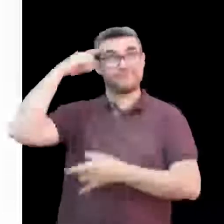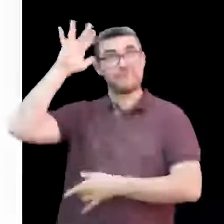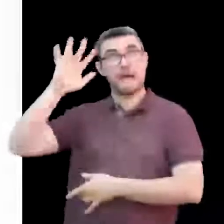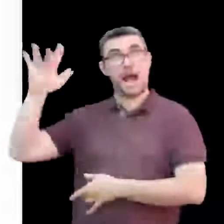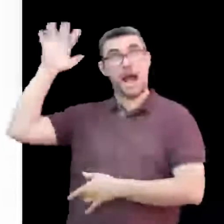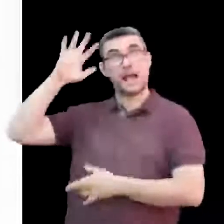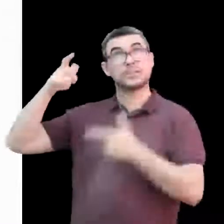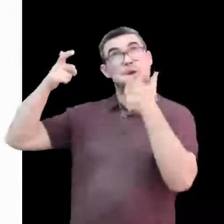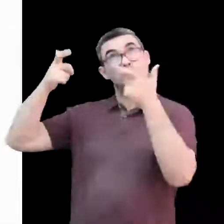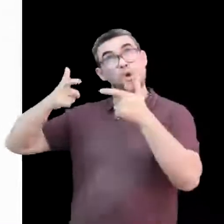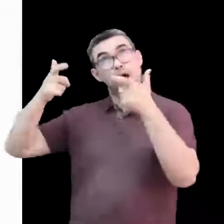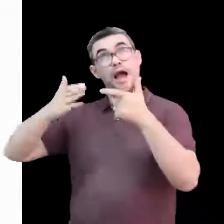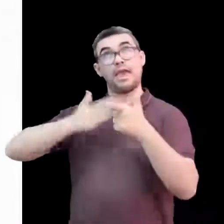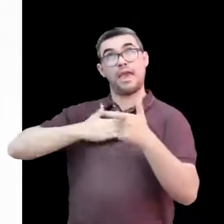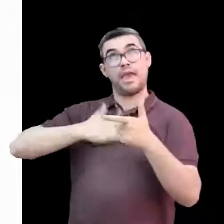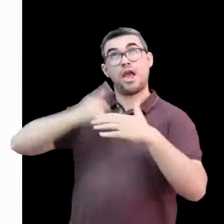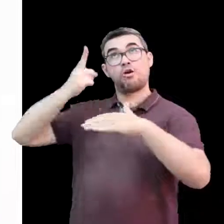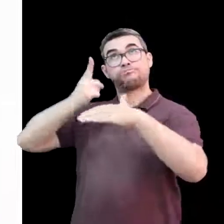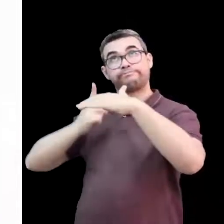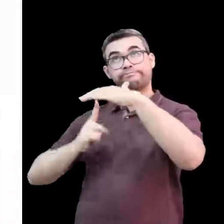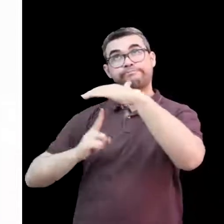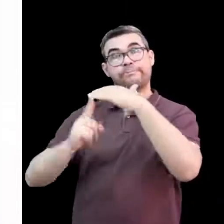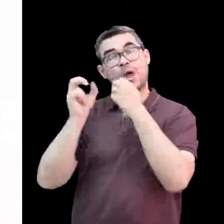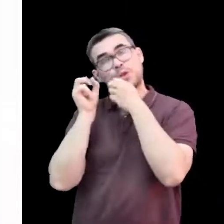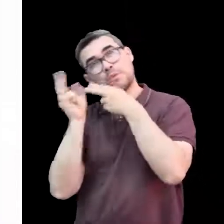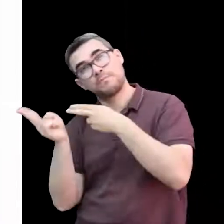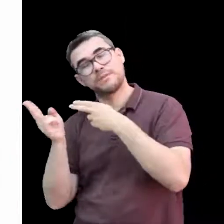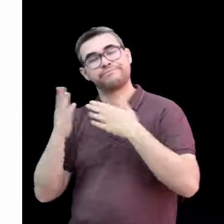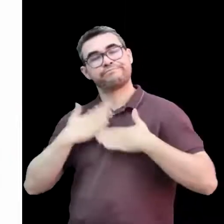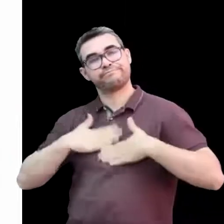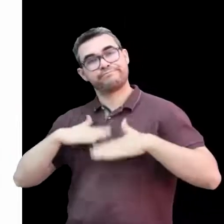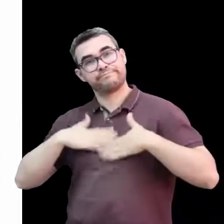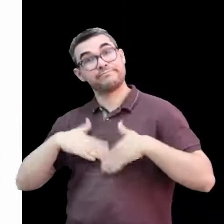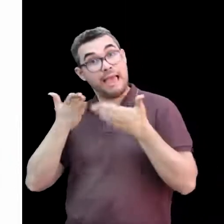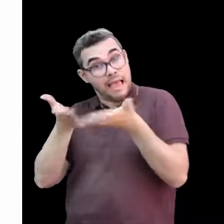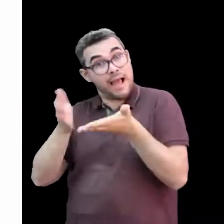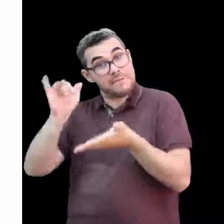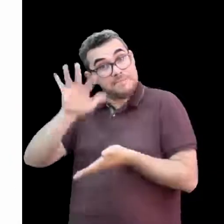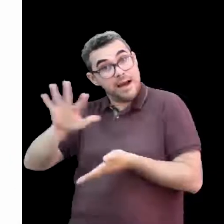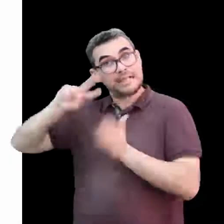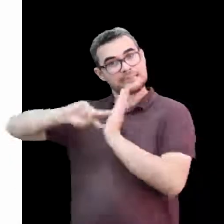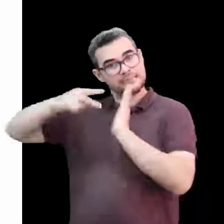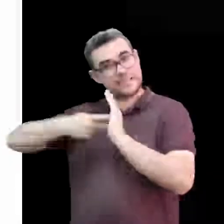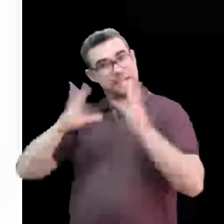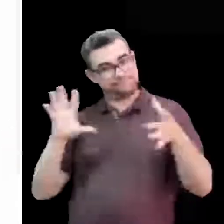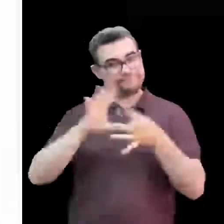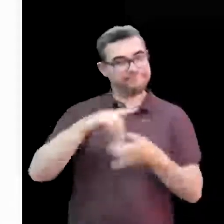de abrigo, a alma da palavra.